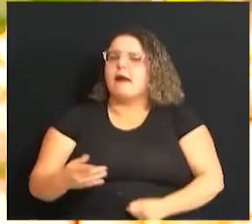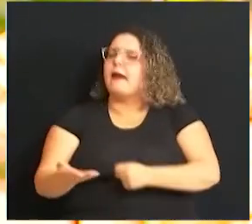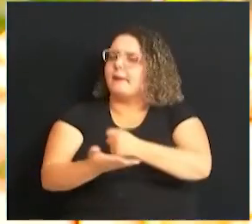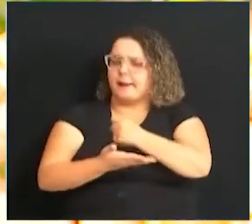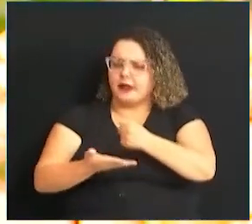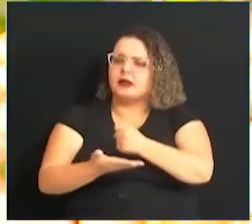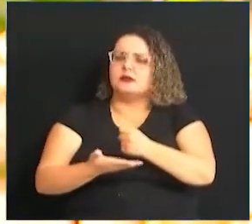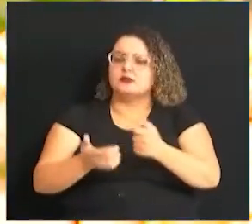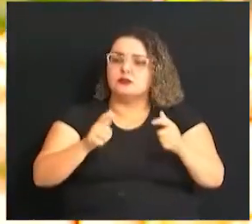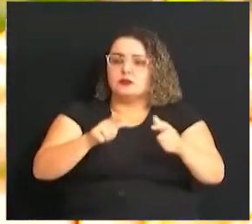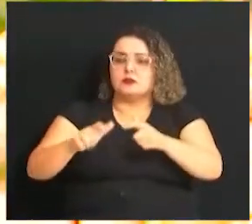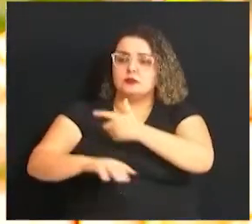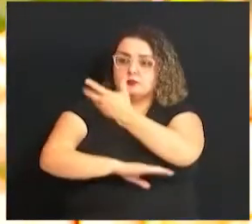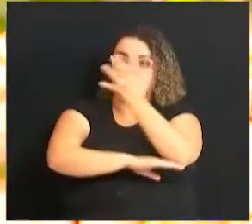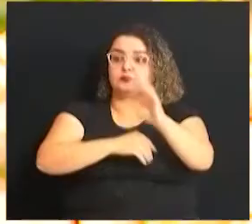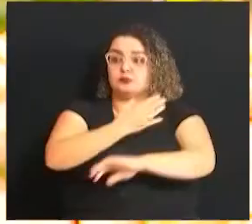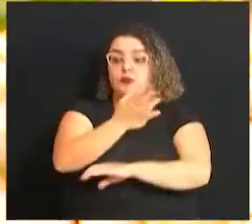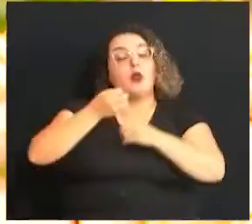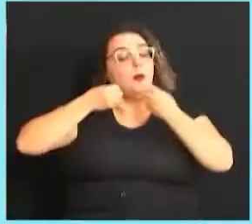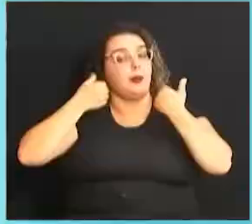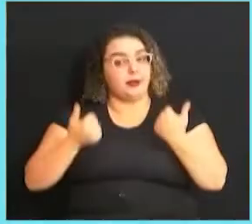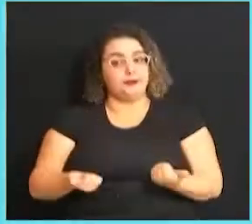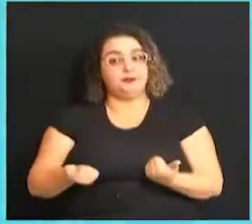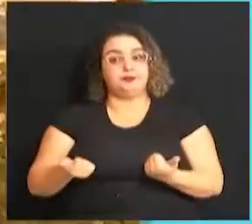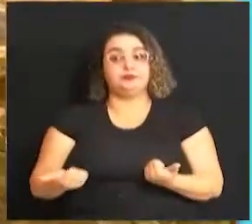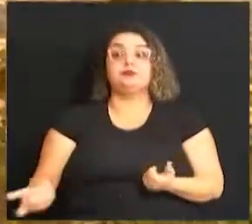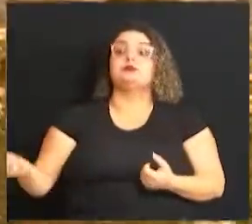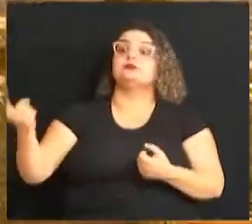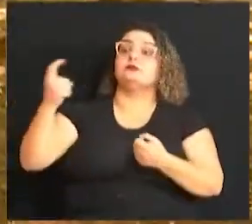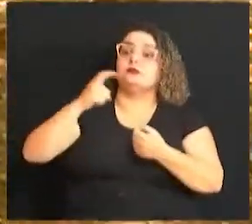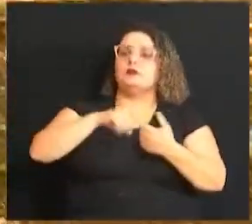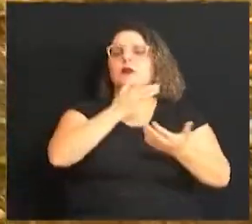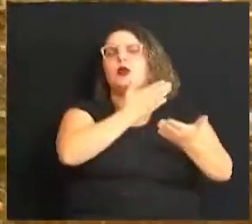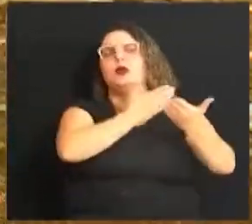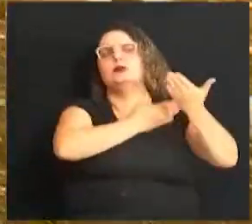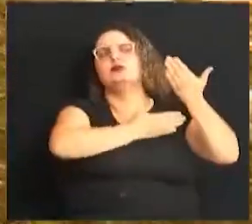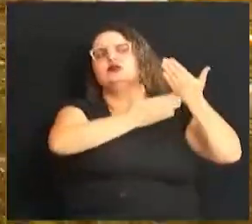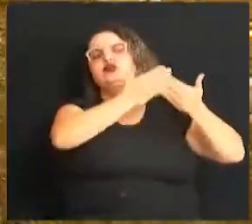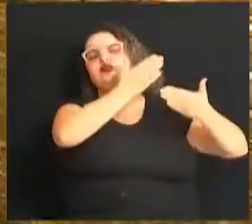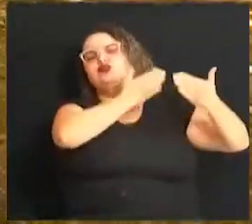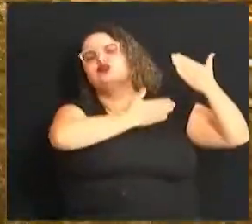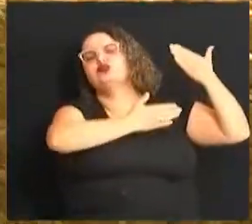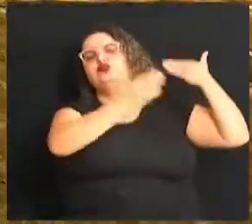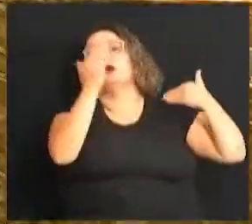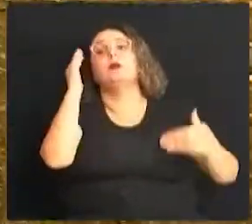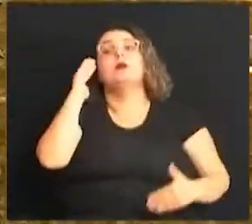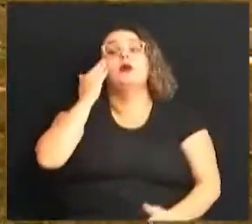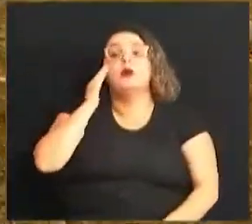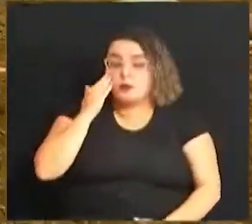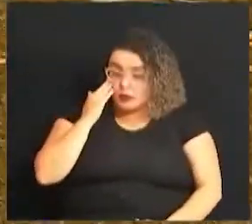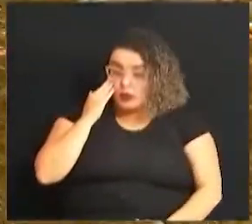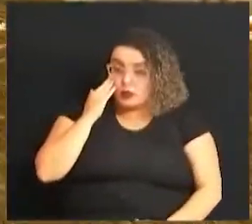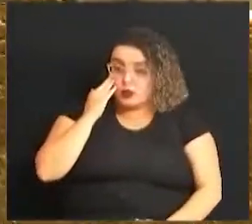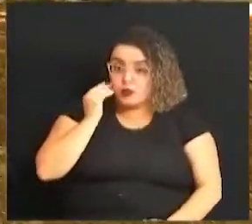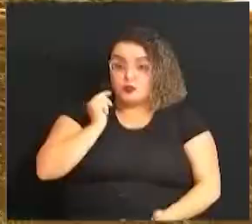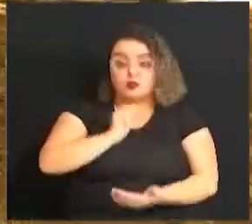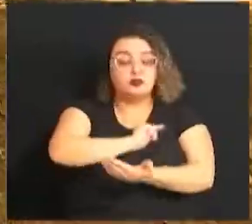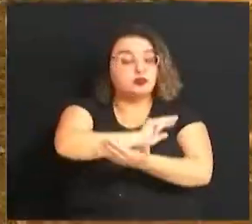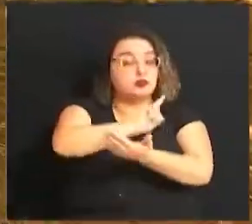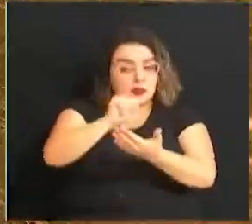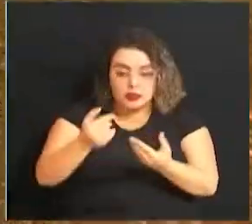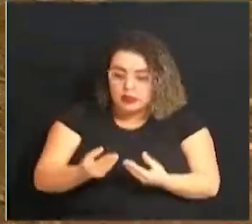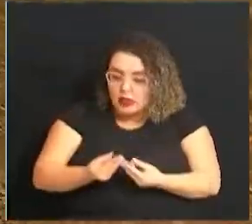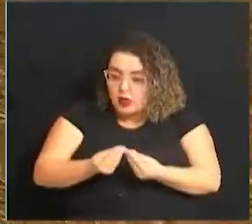ela é fundamental também no ambiente florestal. Muito bem, agora vamos voltar no tempo para entender como é que ela,